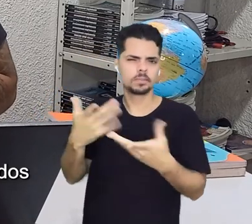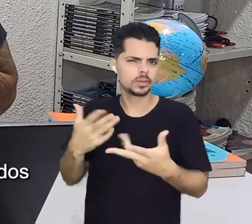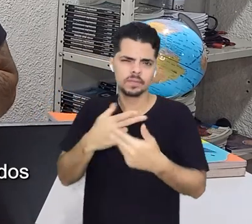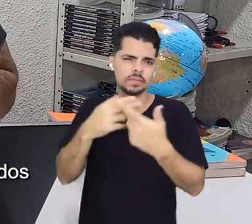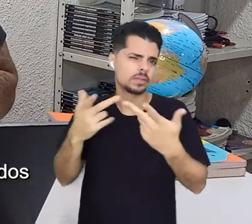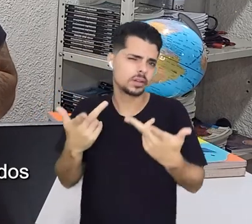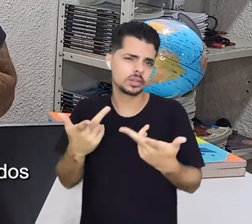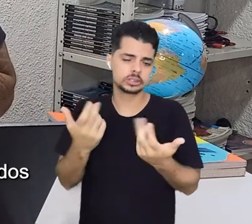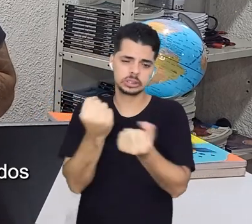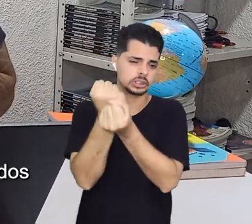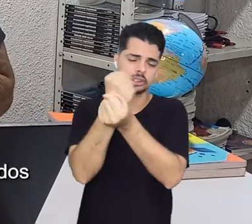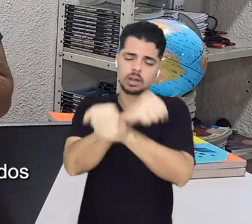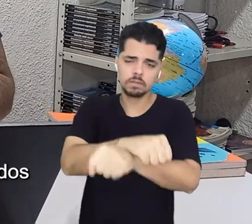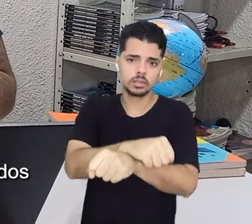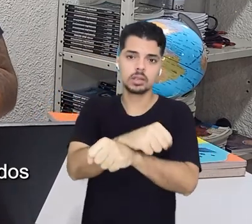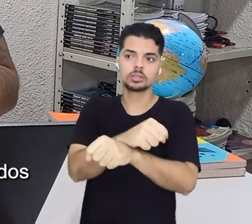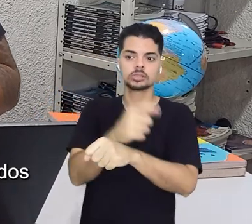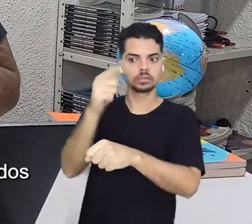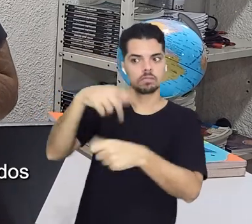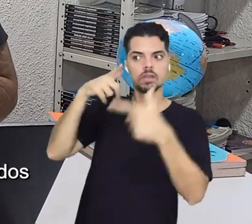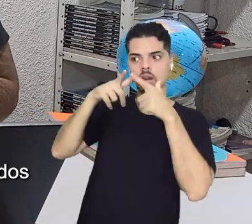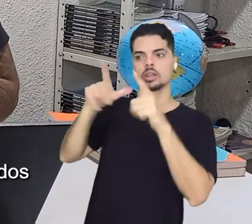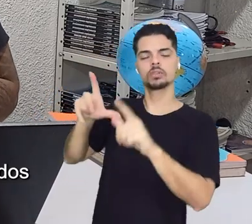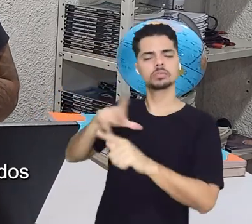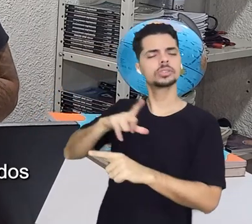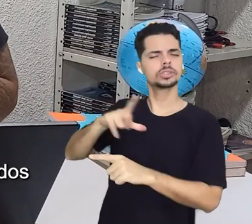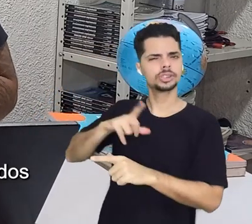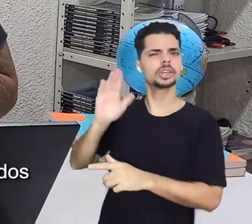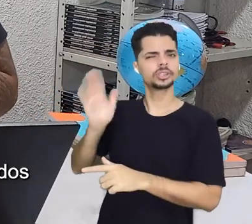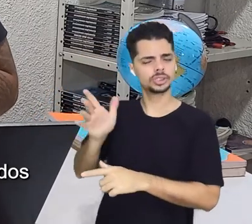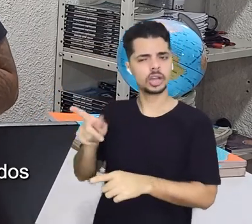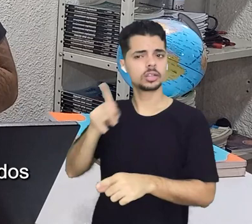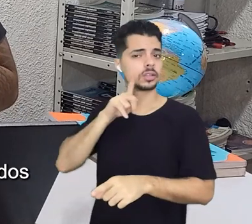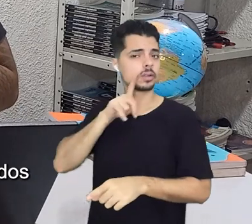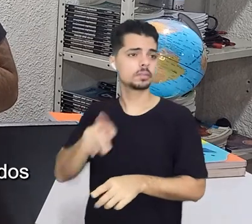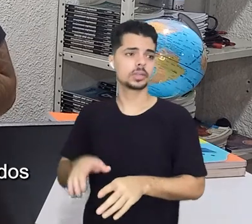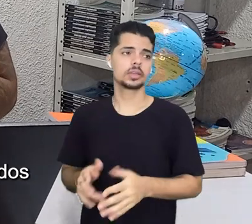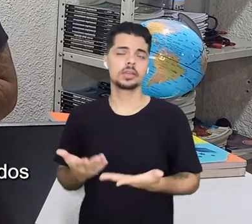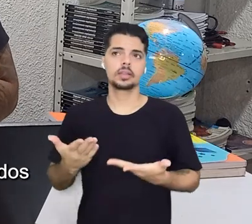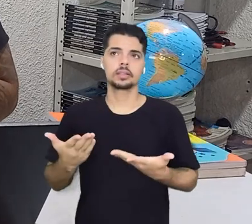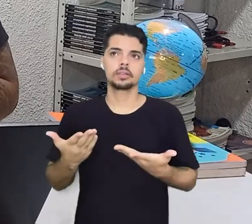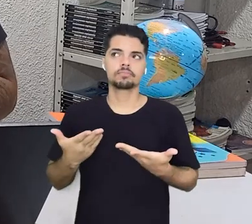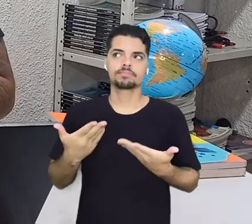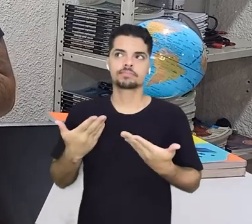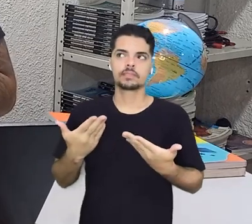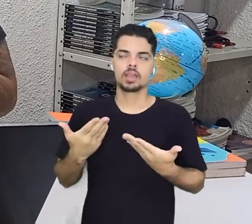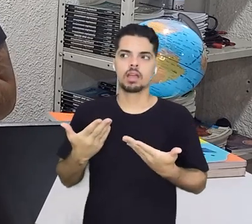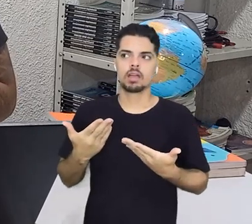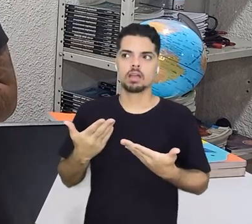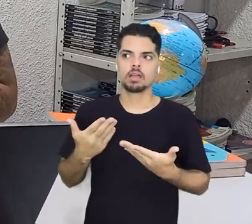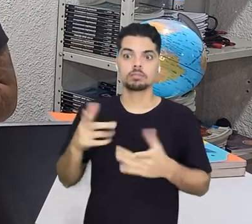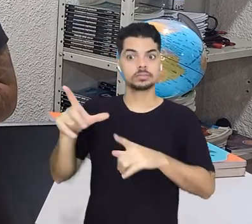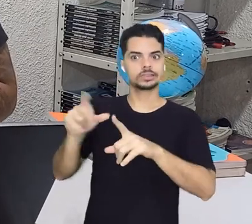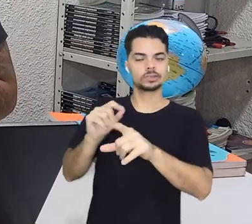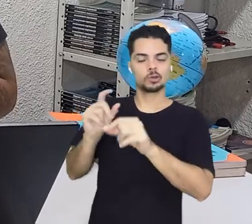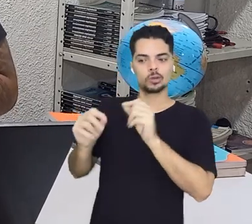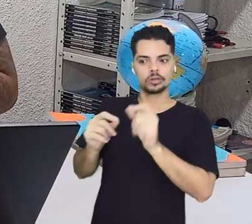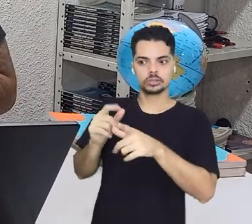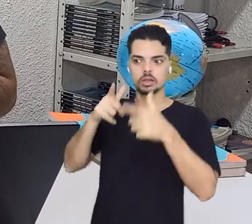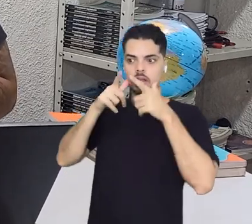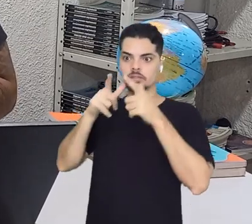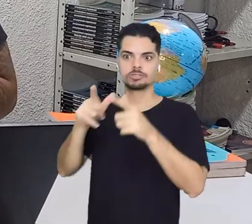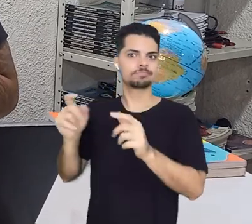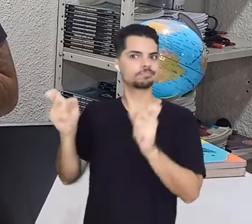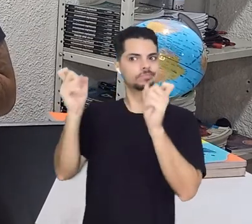a questão dos negros que foram trazidos da África e que, de certo modo, traziam consigo também a